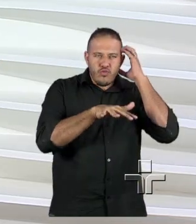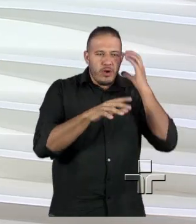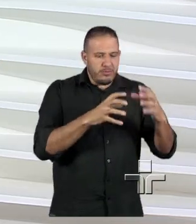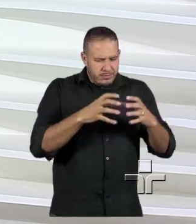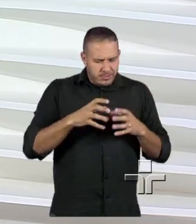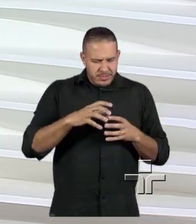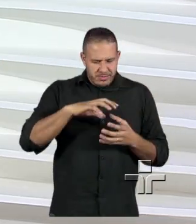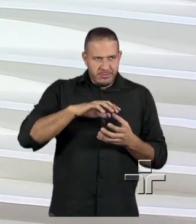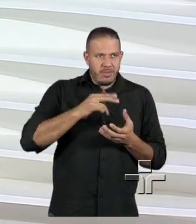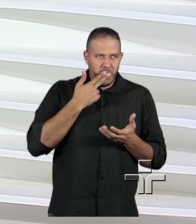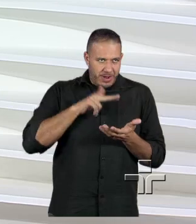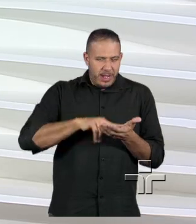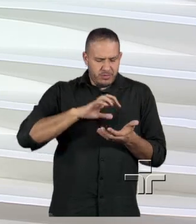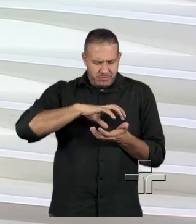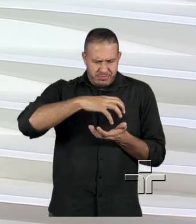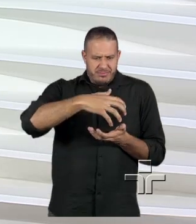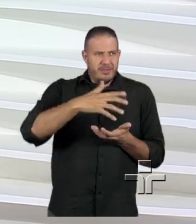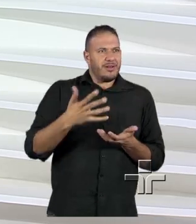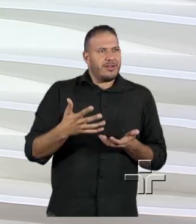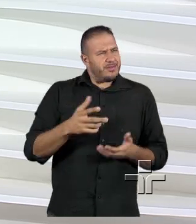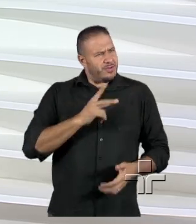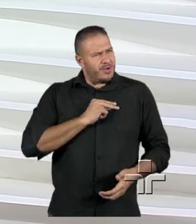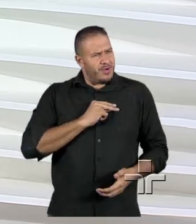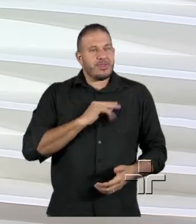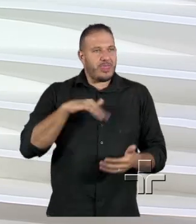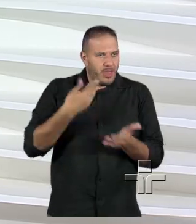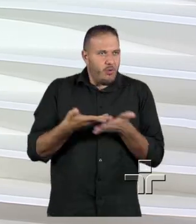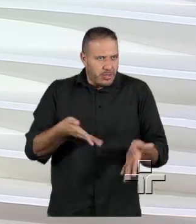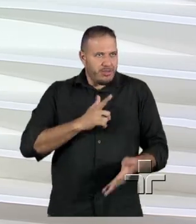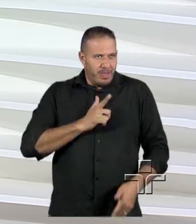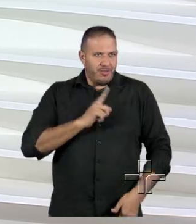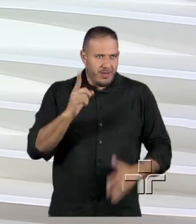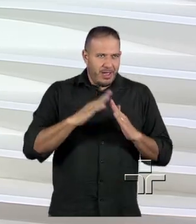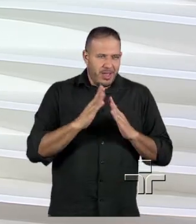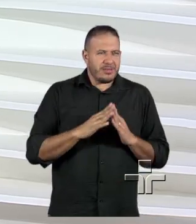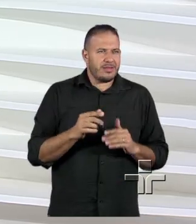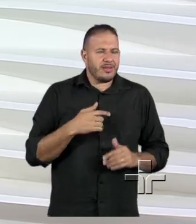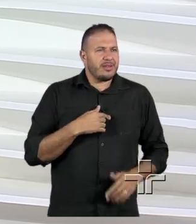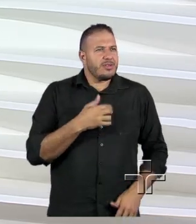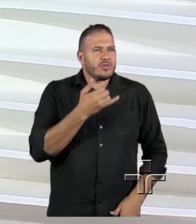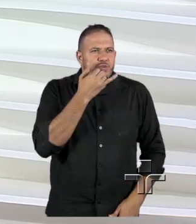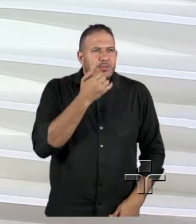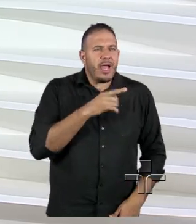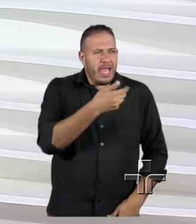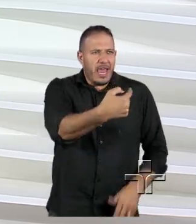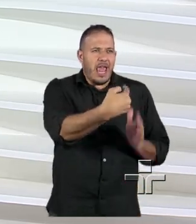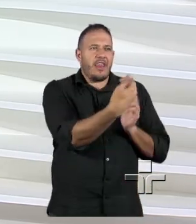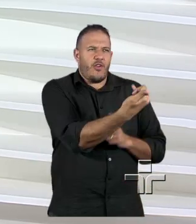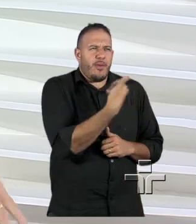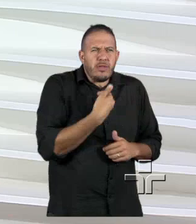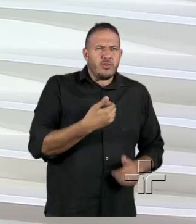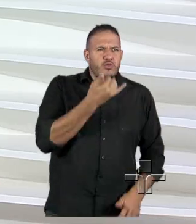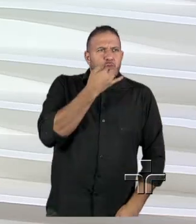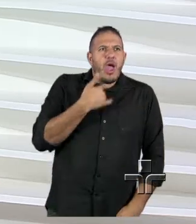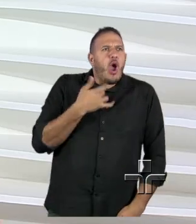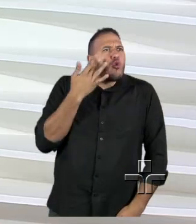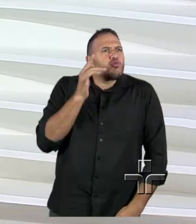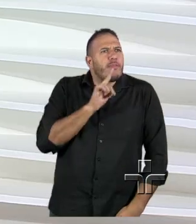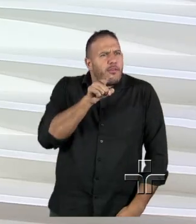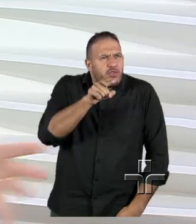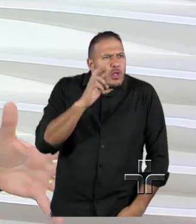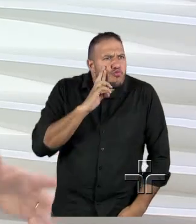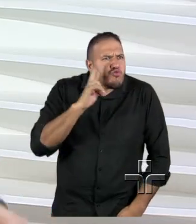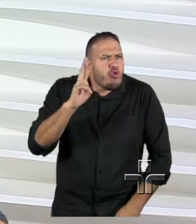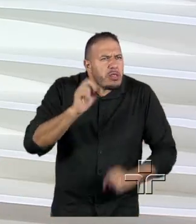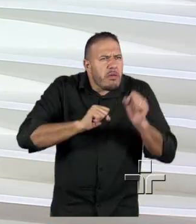hoje, que foi um dos maiores elogios que eu tive. Ele falou: Alexandre, em momento nenhum eu entendi que você era o dono da empresa. Que eu estou sempre muito despojado, trabalho